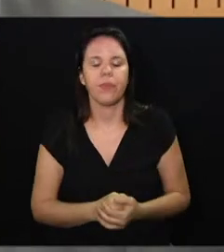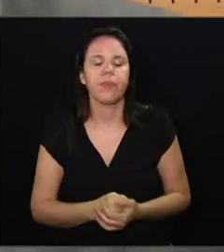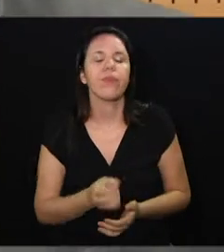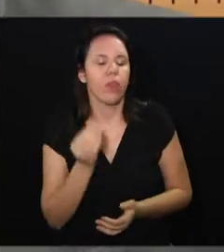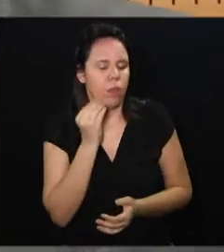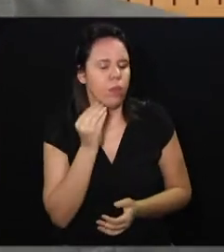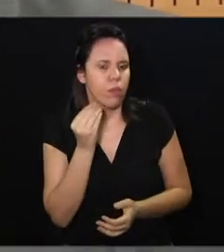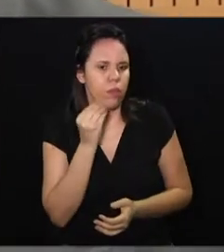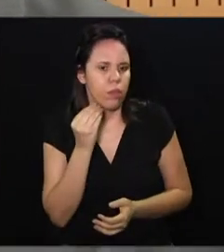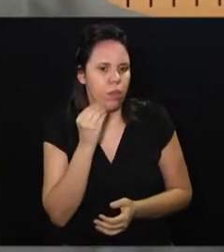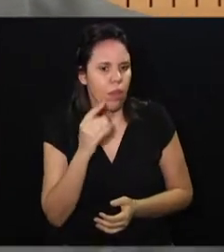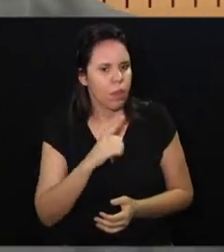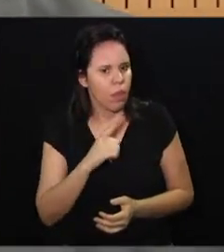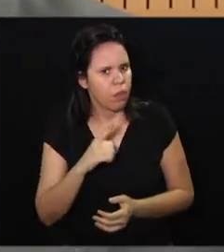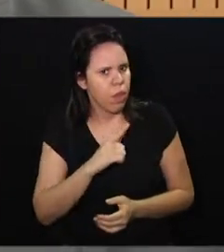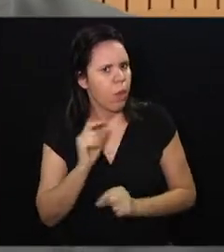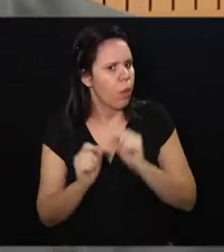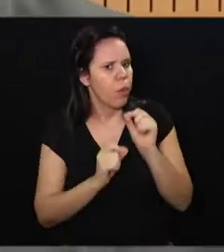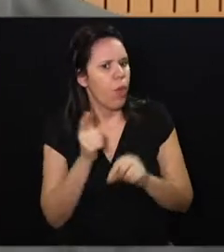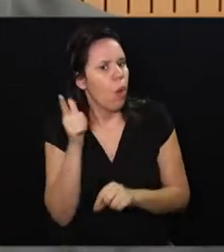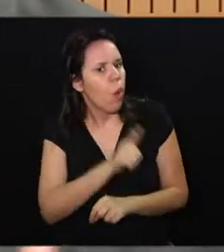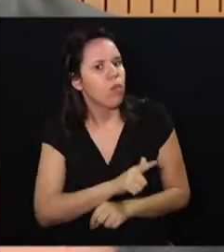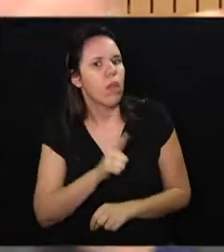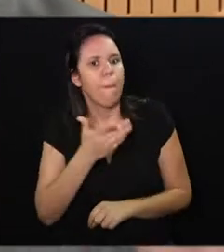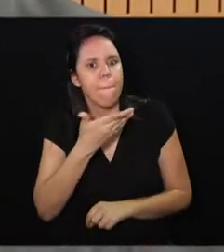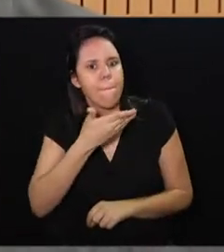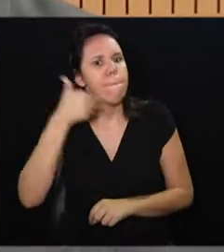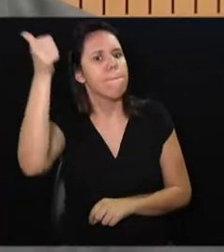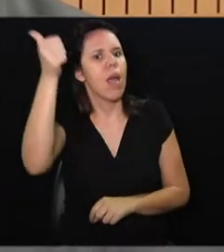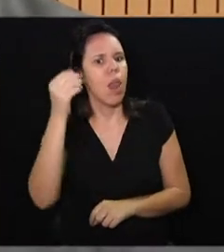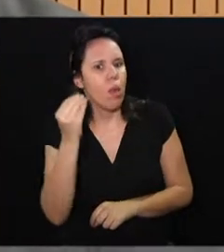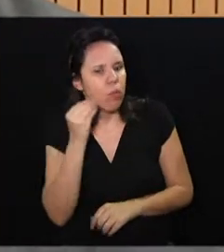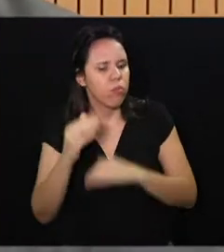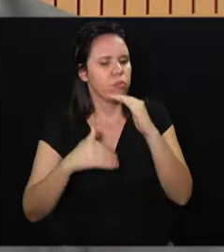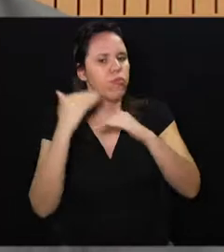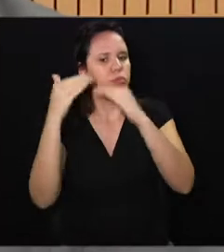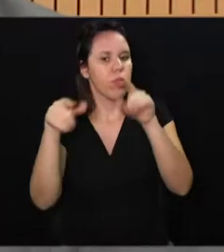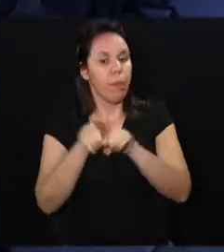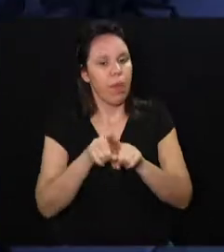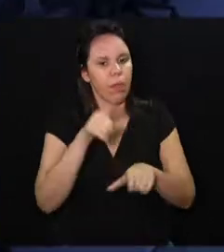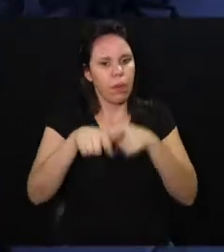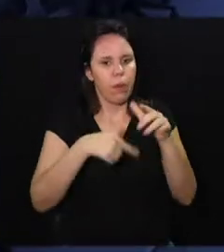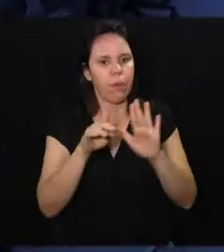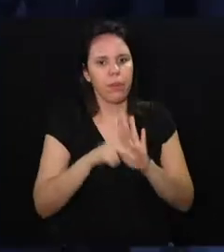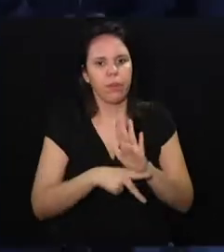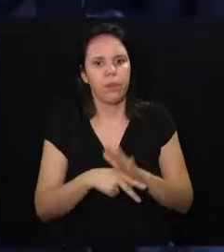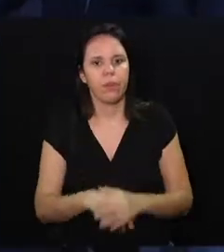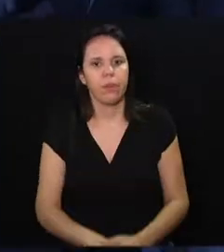oportunidade que ela tem de galgar oportunidades melhores, trabalhando assim o seu planejamento de carreira, né?